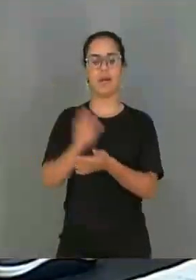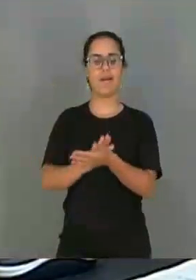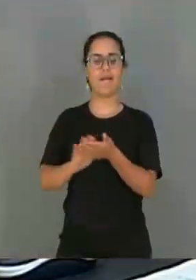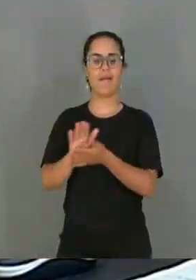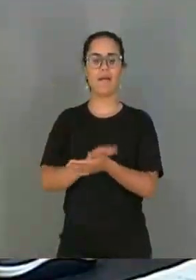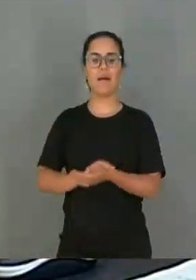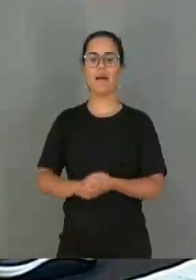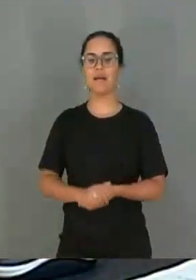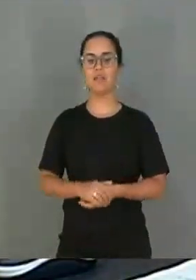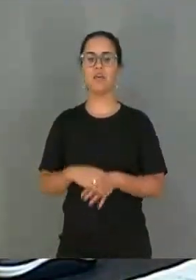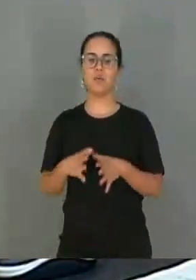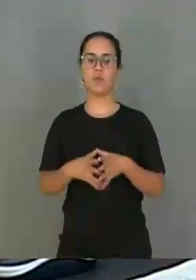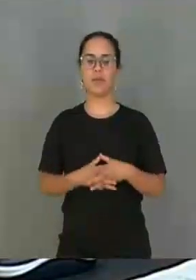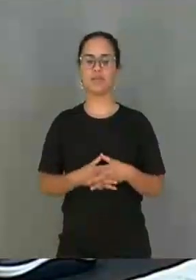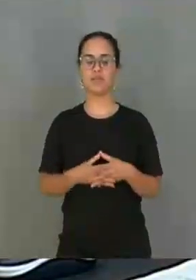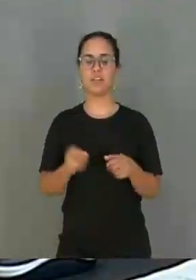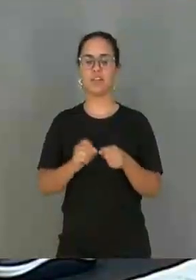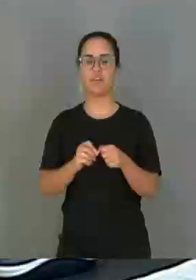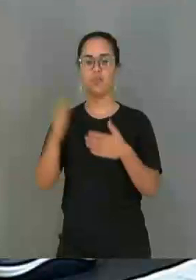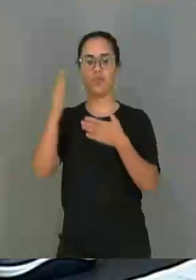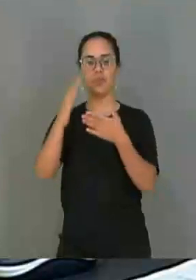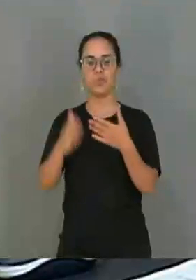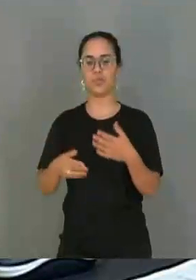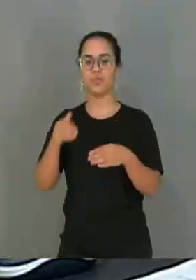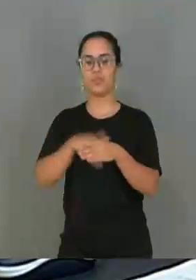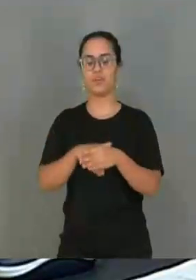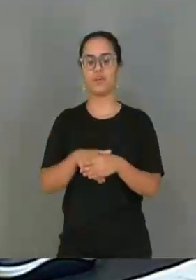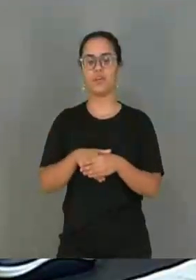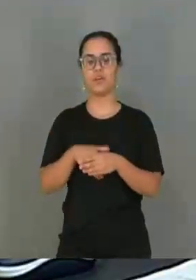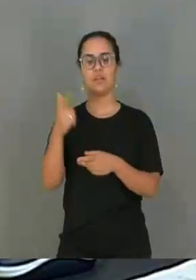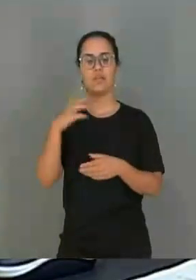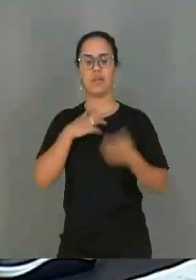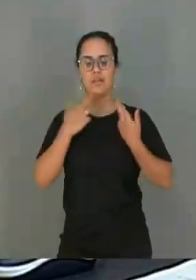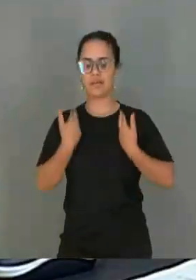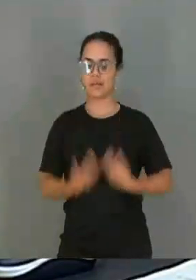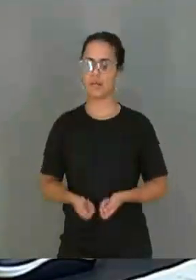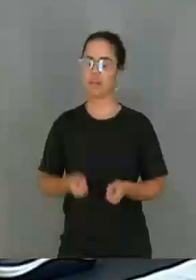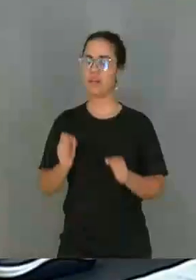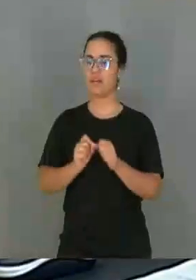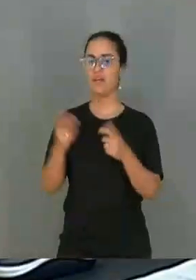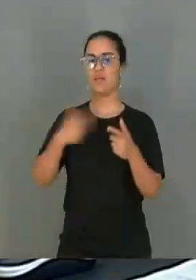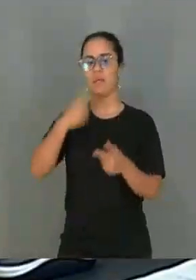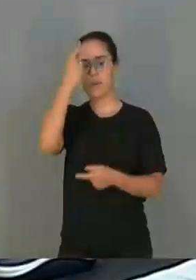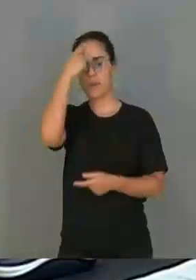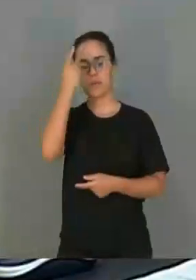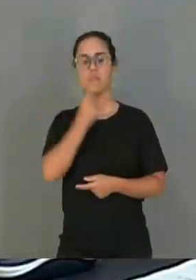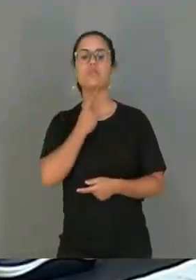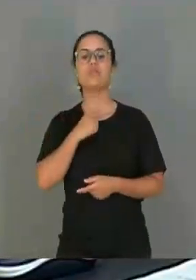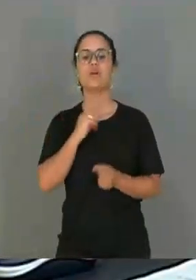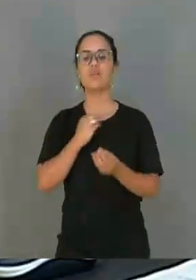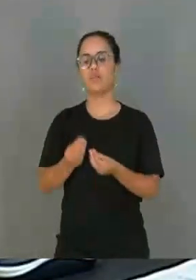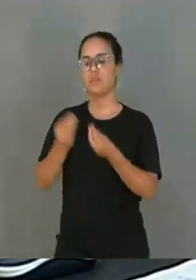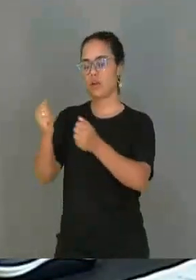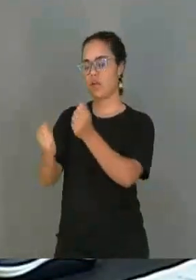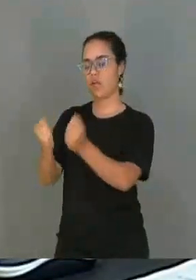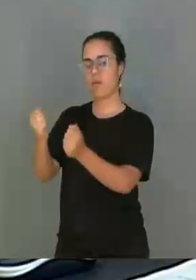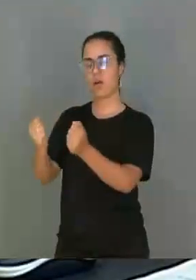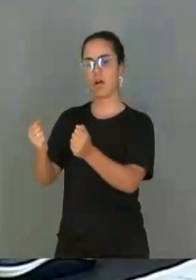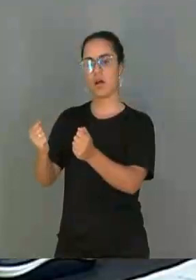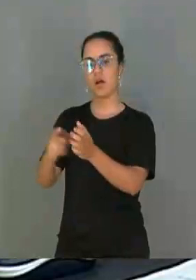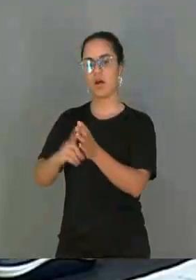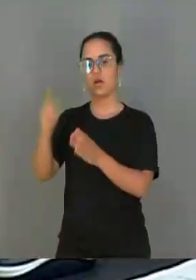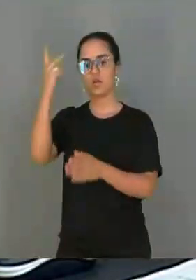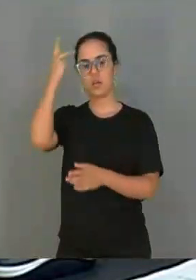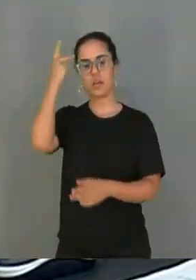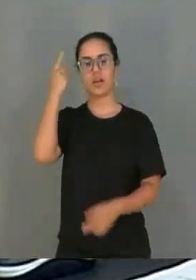isso é troco. Para um país ter uma tranquilidade que a gente não está tendo hoje. Pessoas com dúvida. Eu fui entregar o carro um dia desse